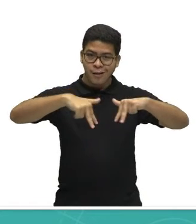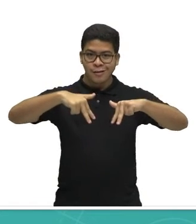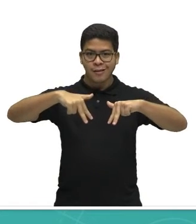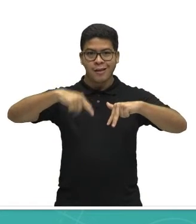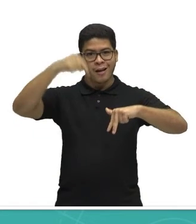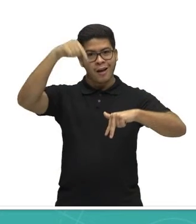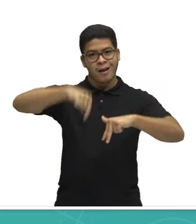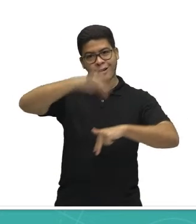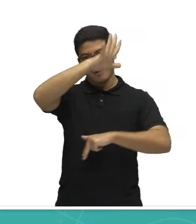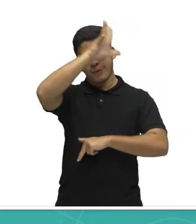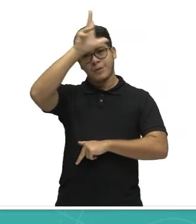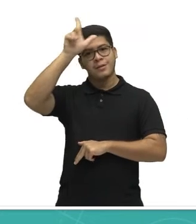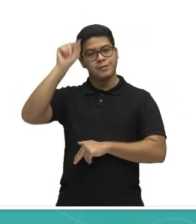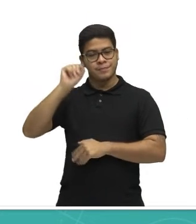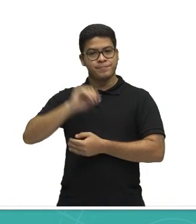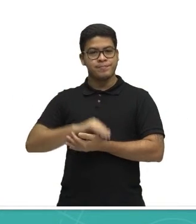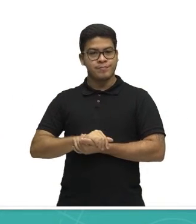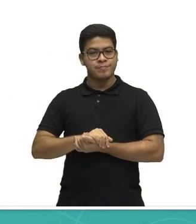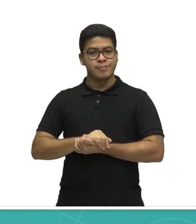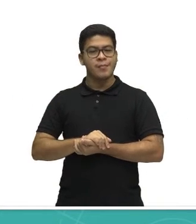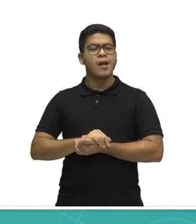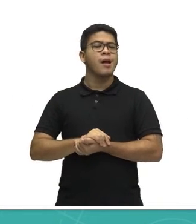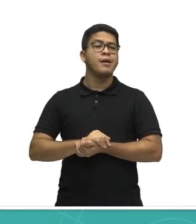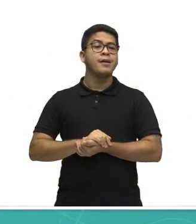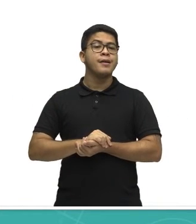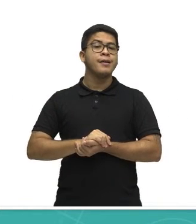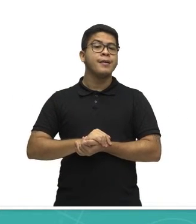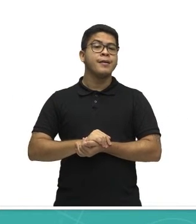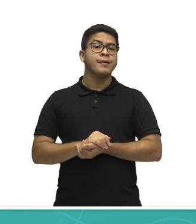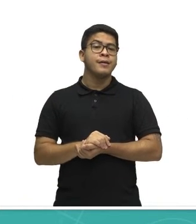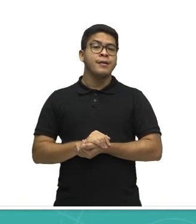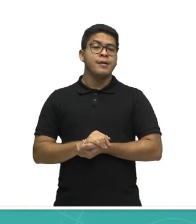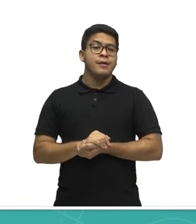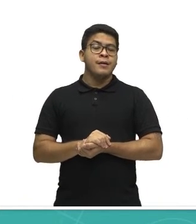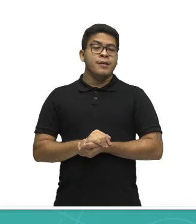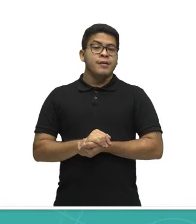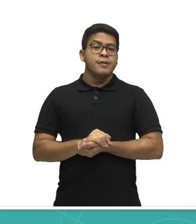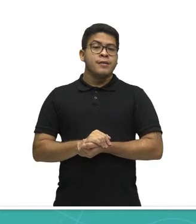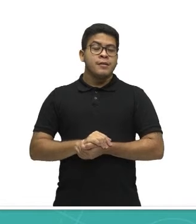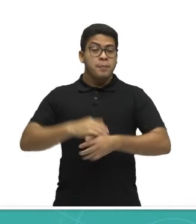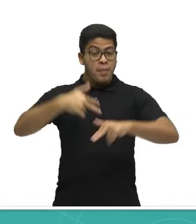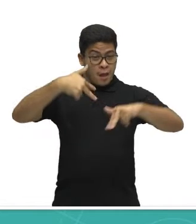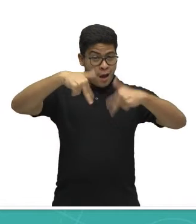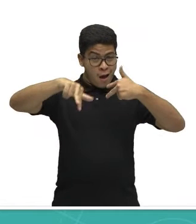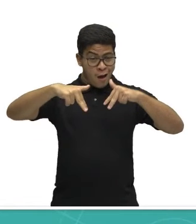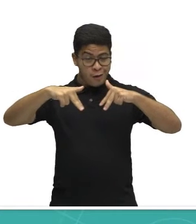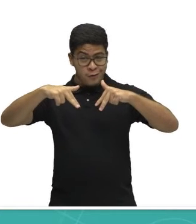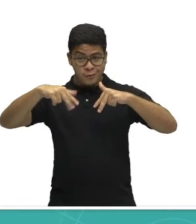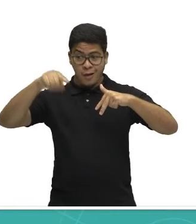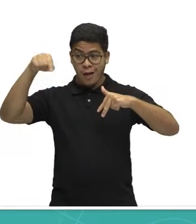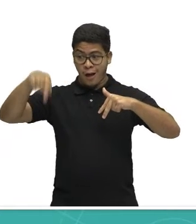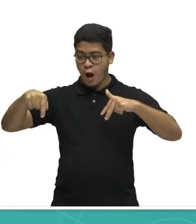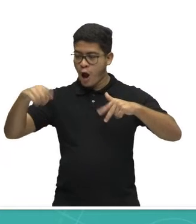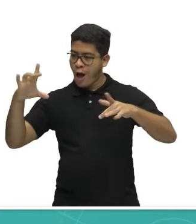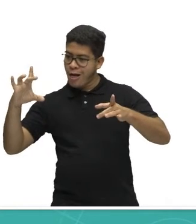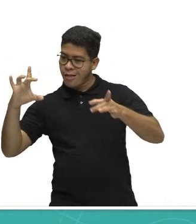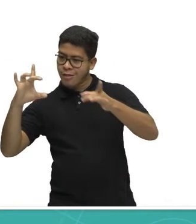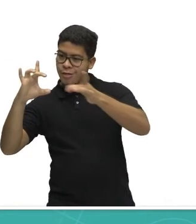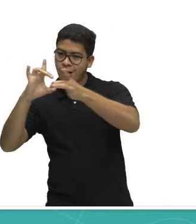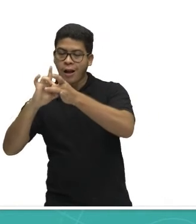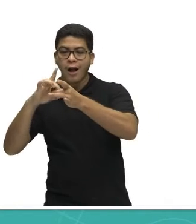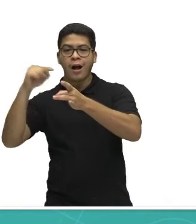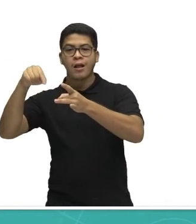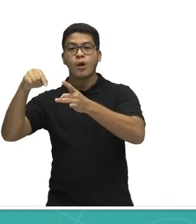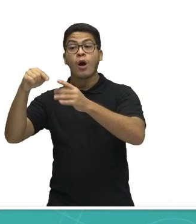Brasil. As danças folclóricas brasileiras estão ligadas a aspectos sacros, ou seja,